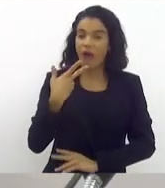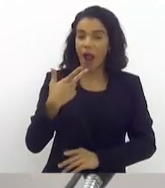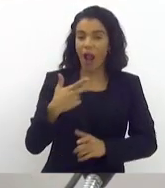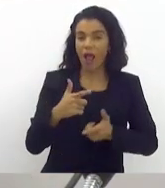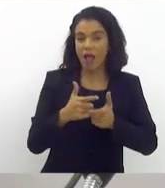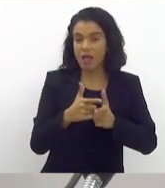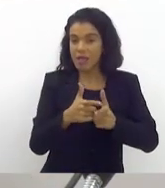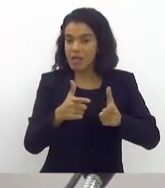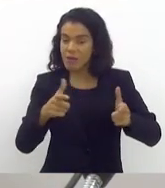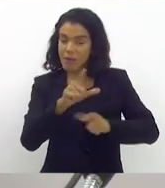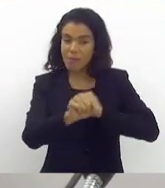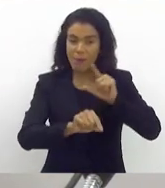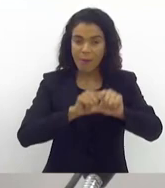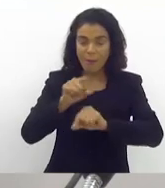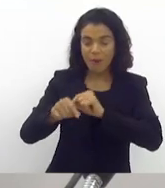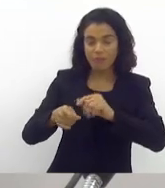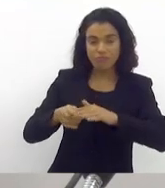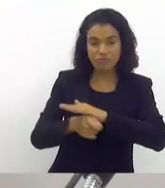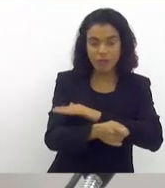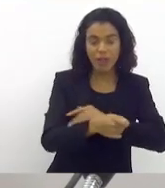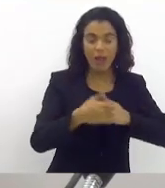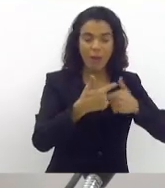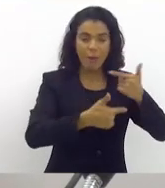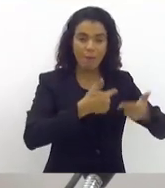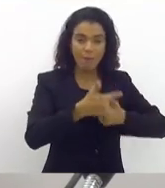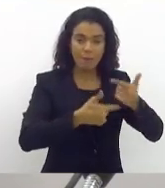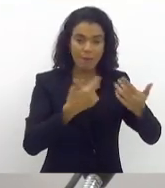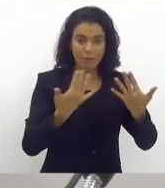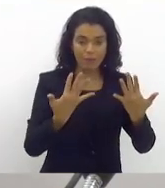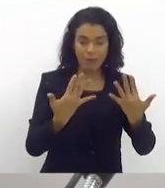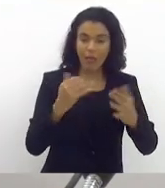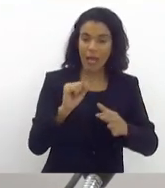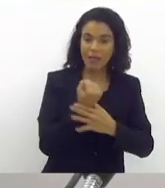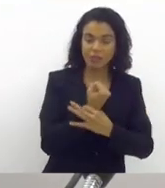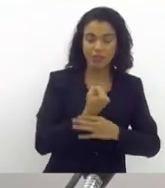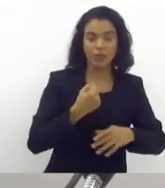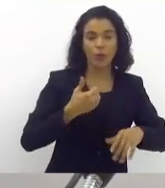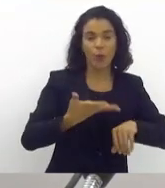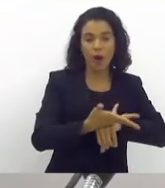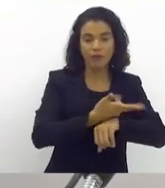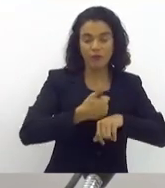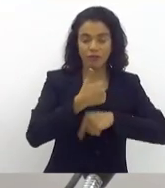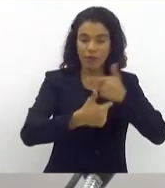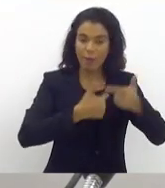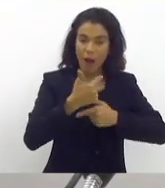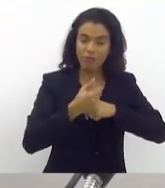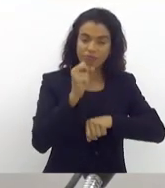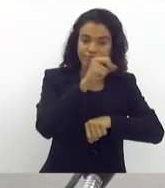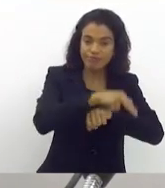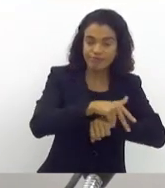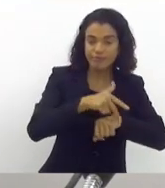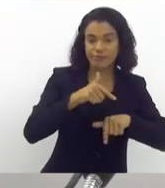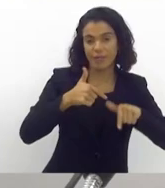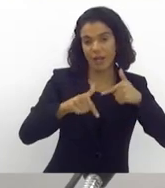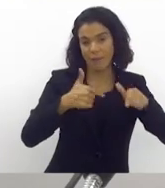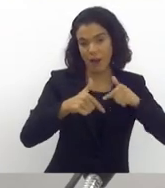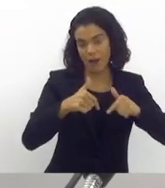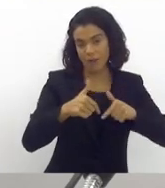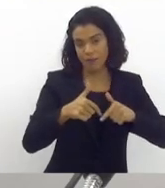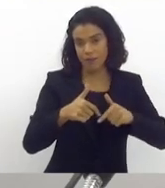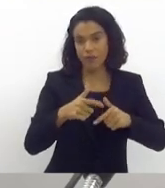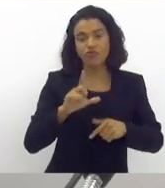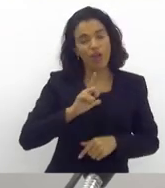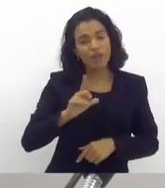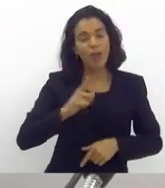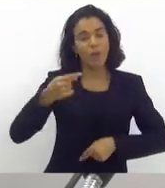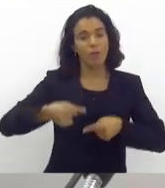as alternativas de inserção econômica da mulher, proporcionando qualificação profissional e incorporação no mercado de trabalho. Já tem uma política